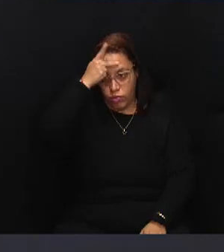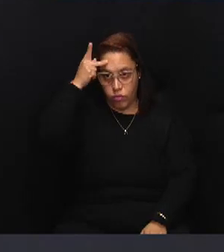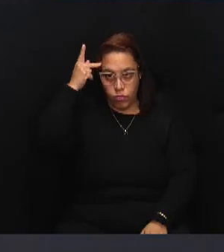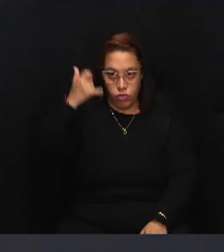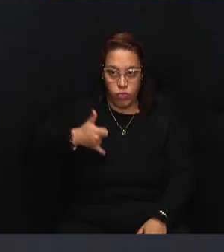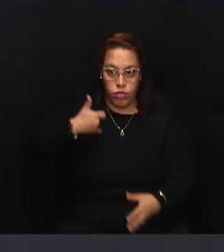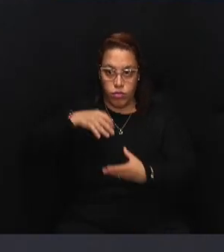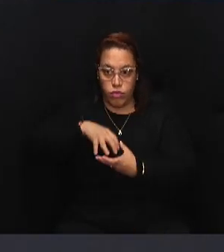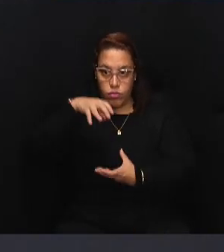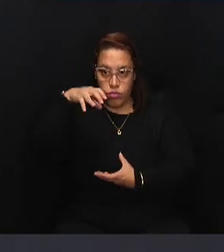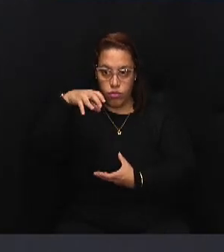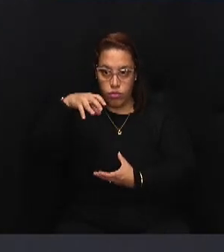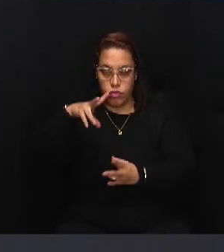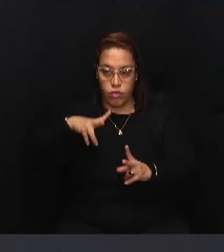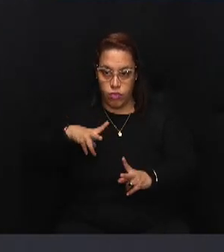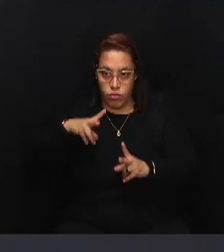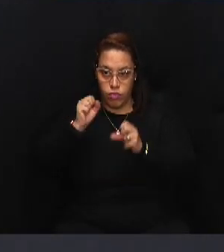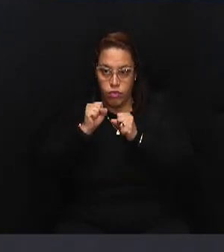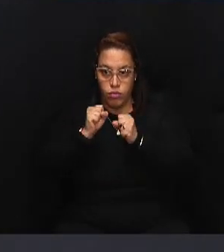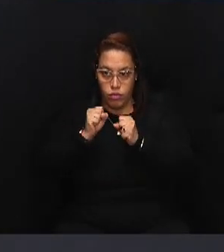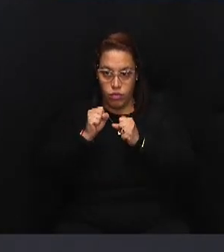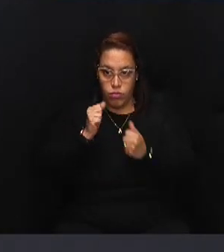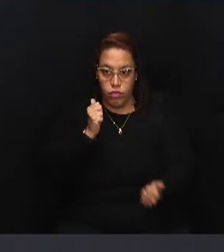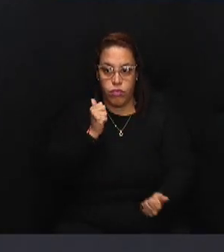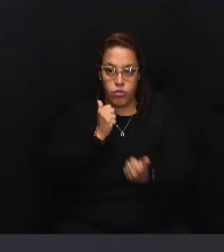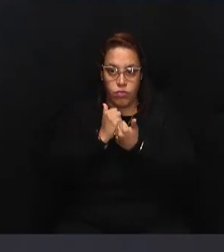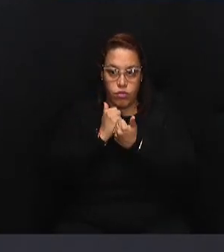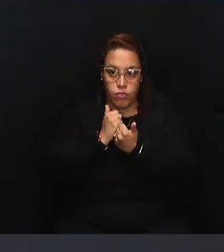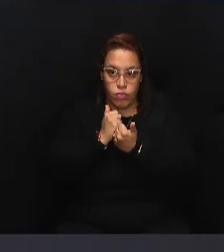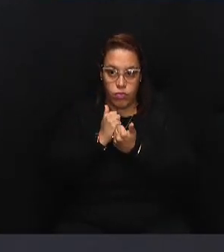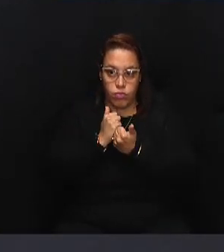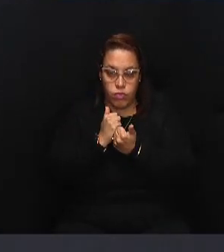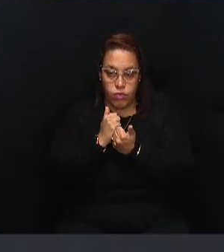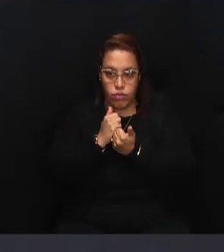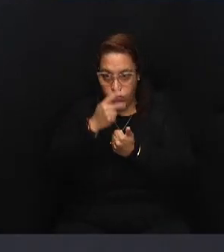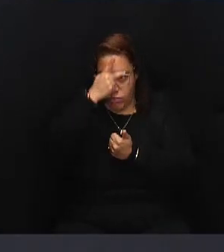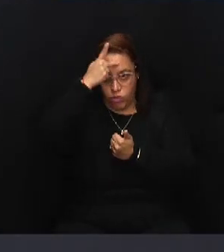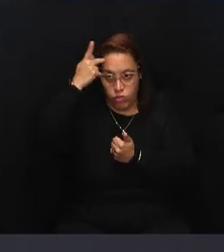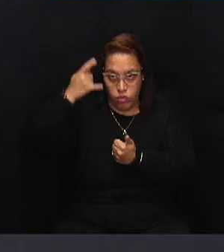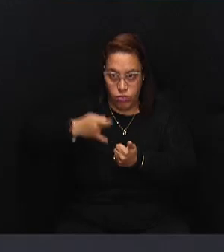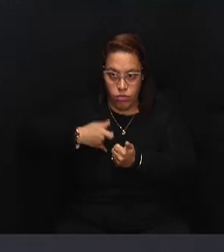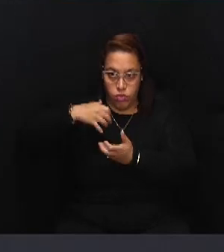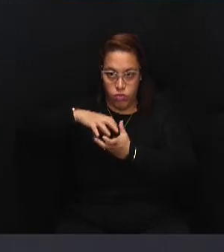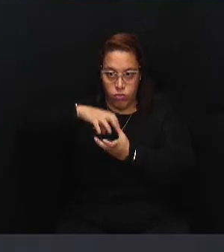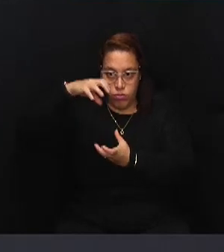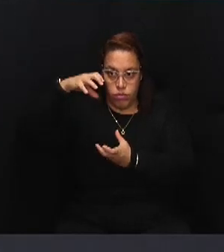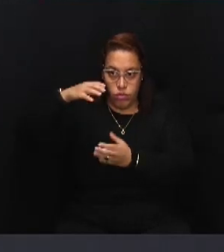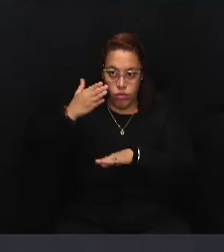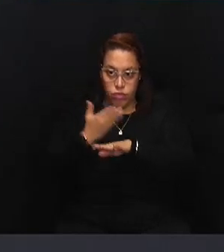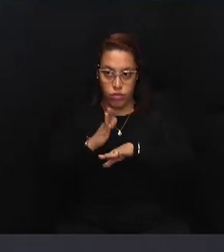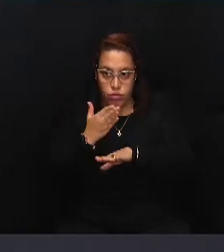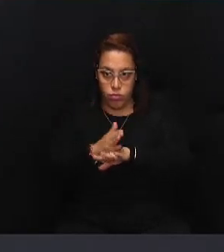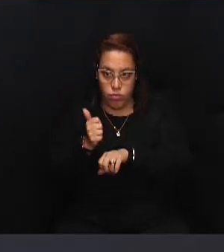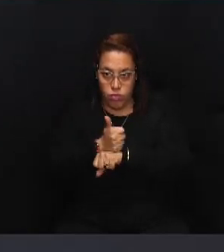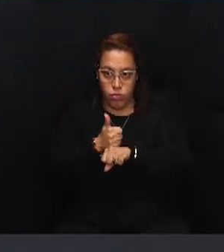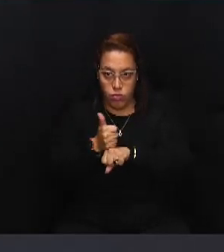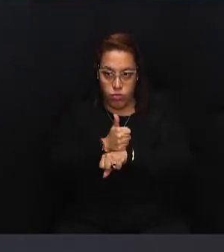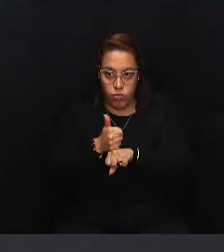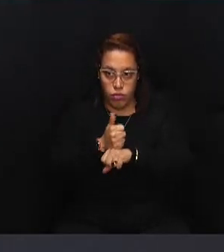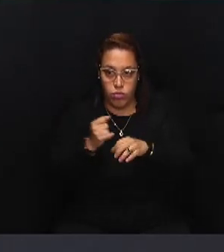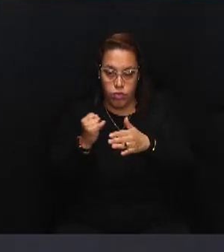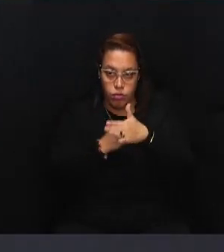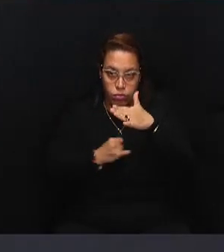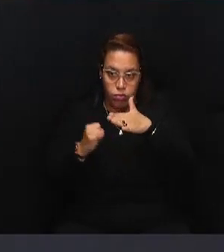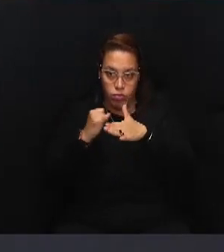idoso, fortalecimento da rede de apoio para o idoso, a capacitação profissional para as